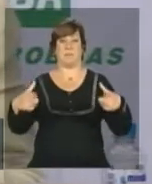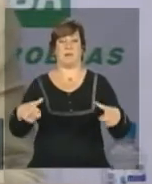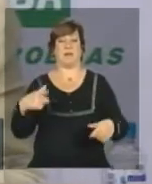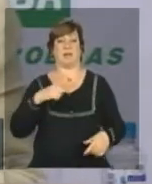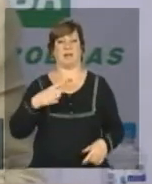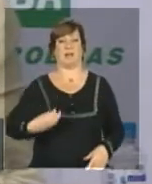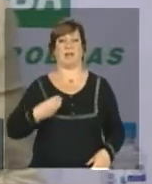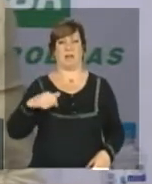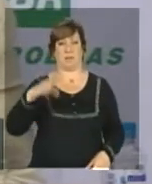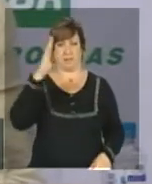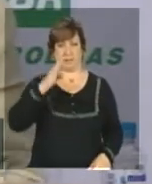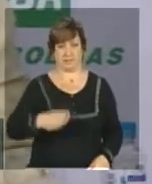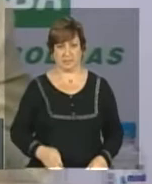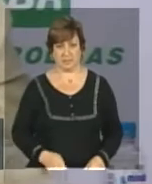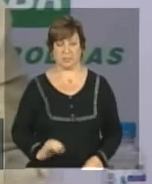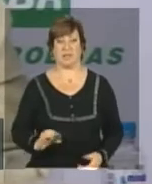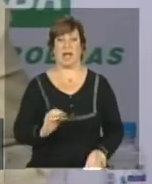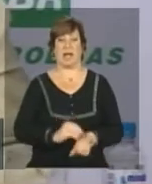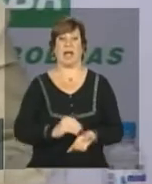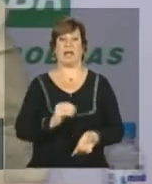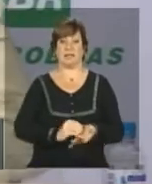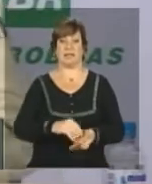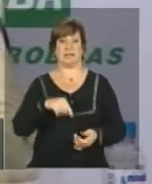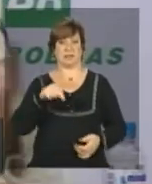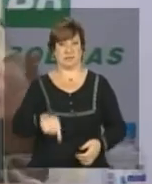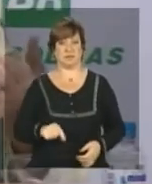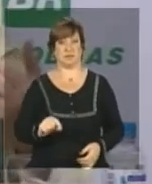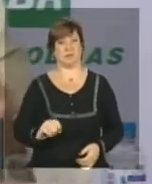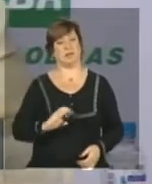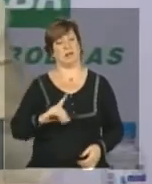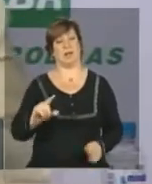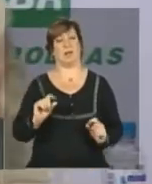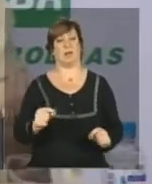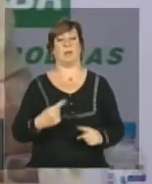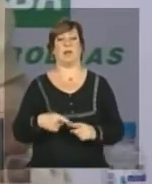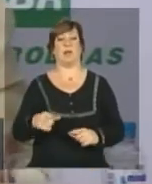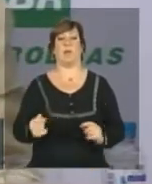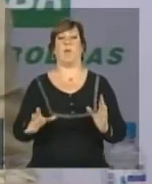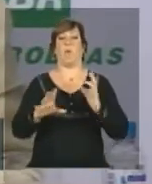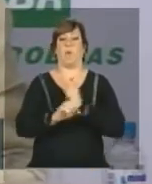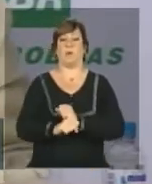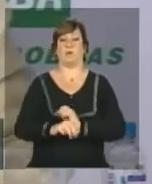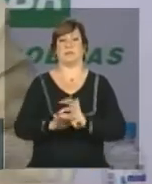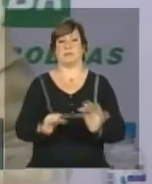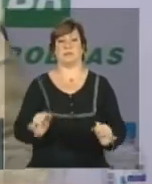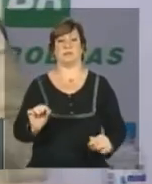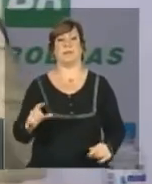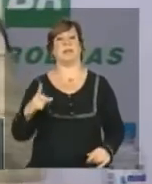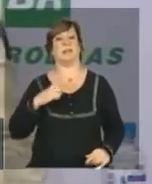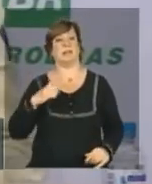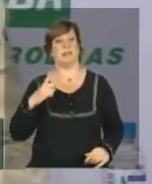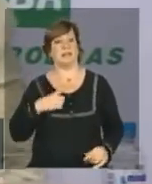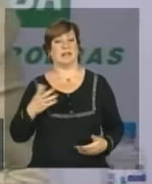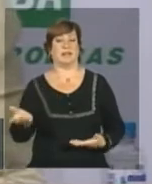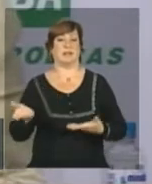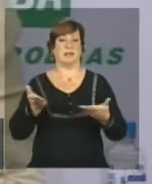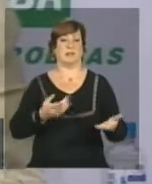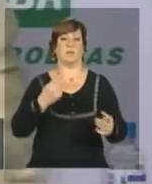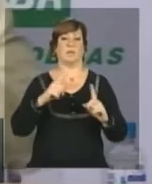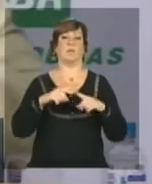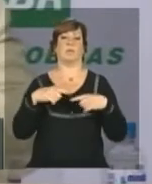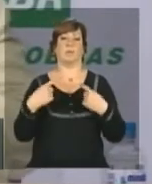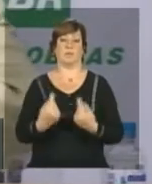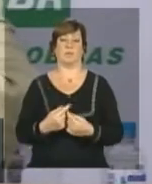no Brasil. Ainda que isso, e é claro, porque é uma conta simples, tenha trazido um